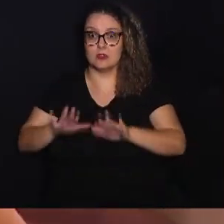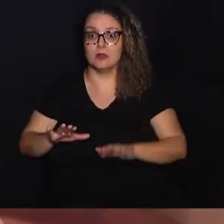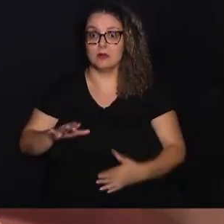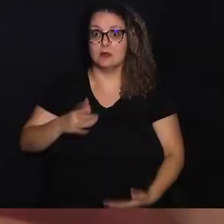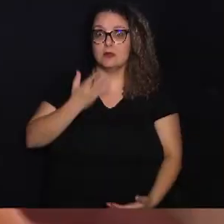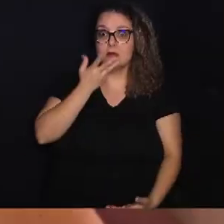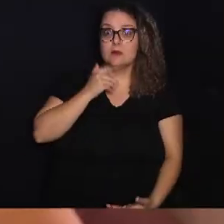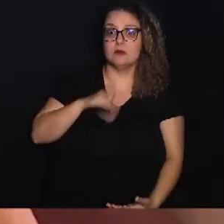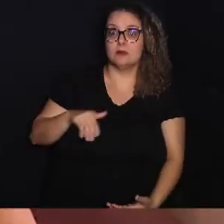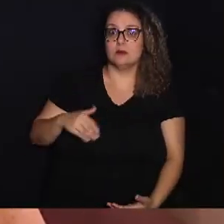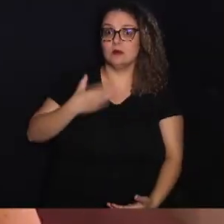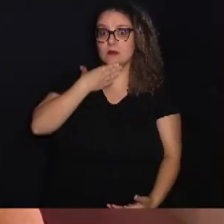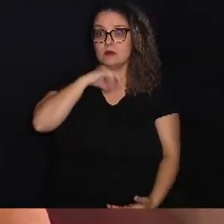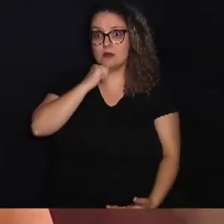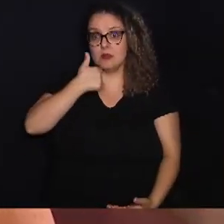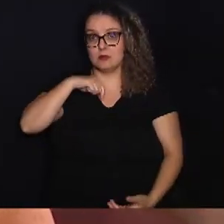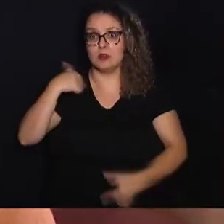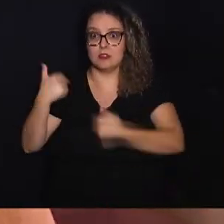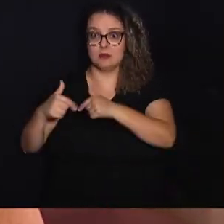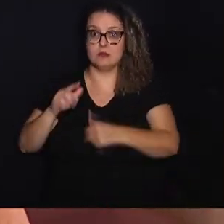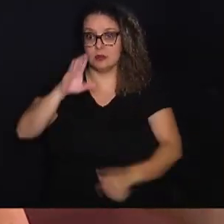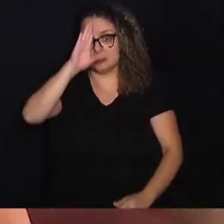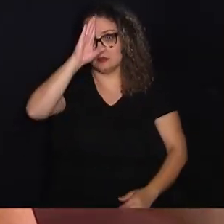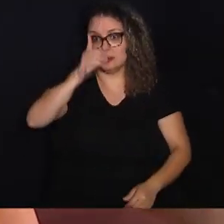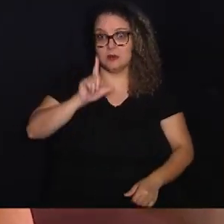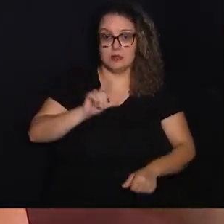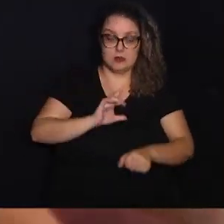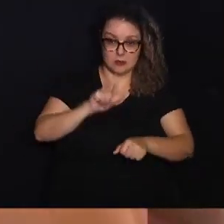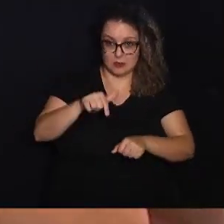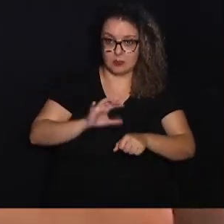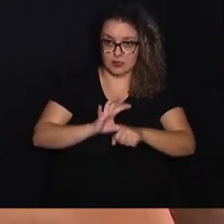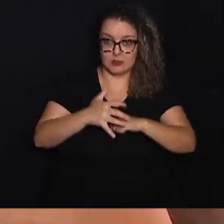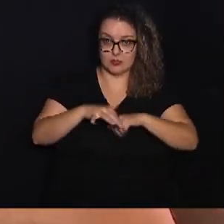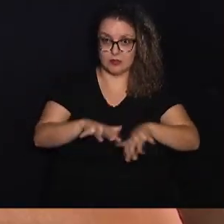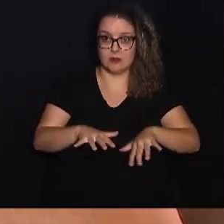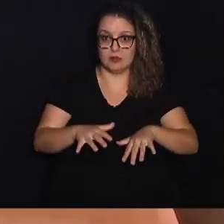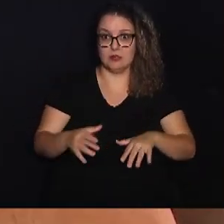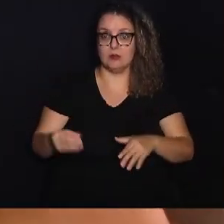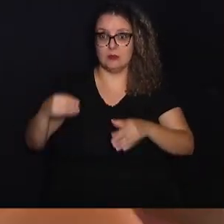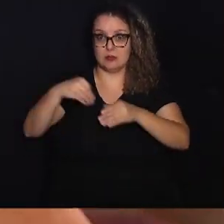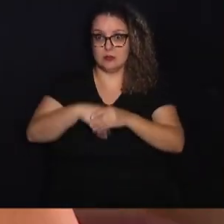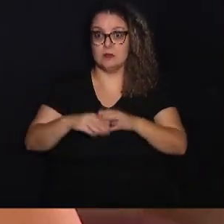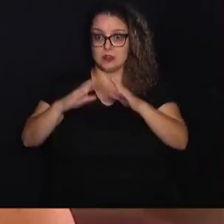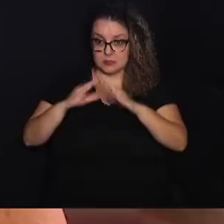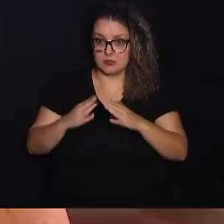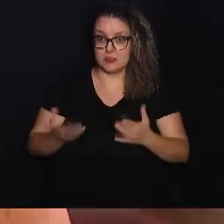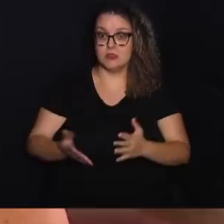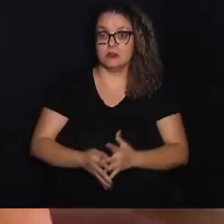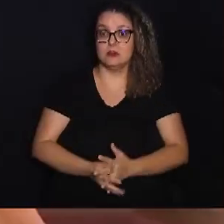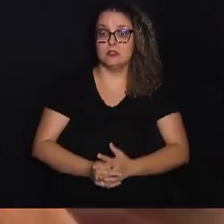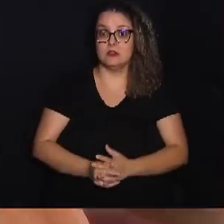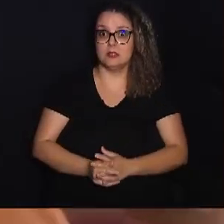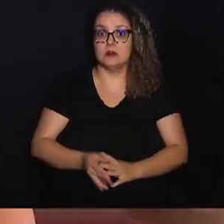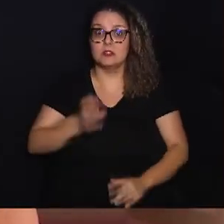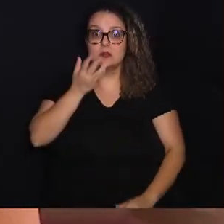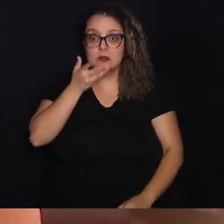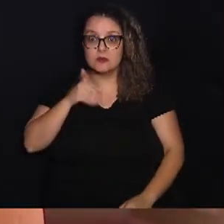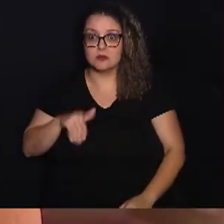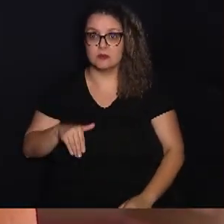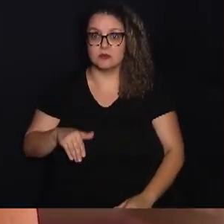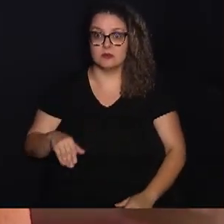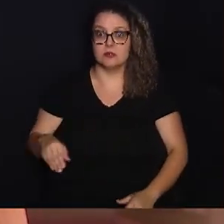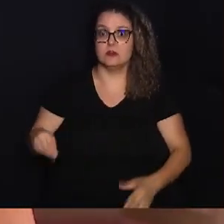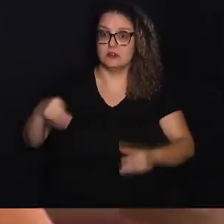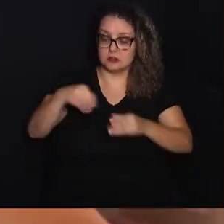os pais estão trabalhando, principalmente depois da pandemia, que o serviço dos pais foi para casa. Então as crianças estão no trabalho